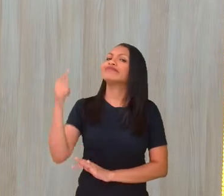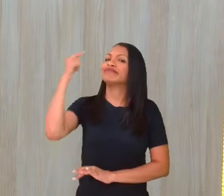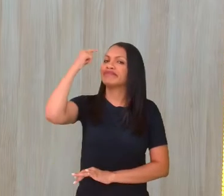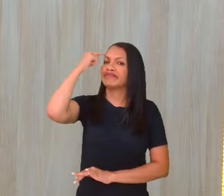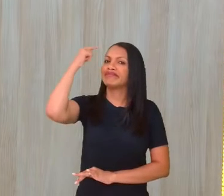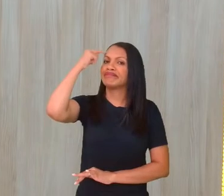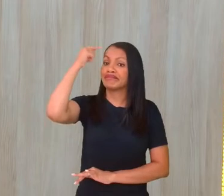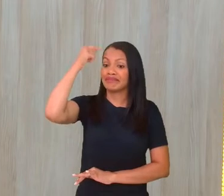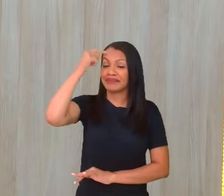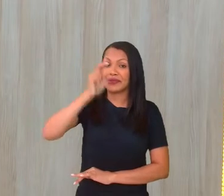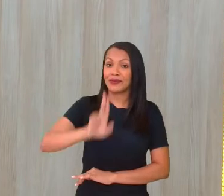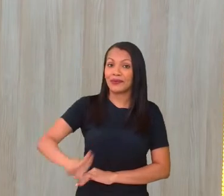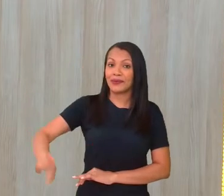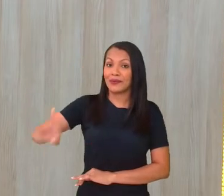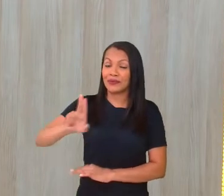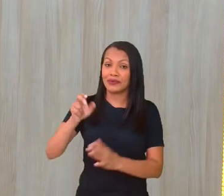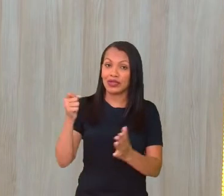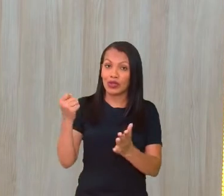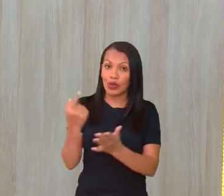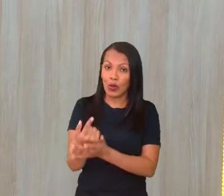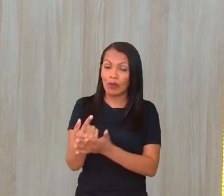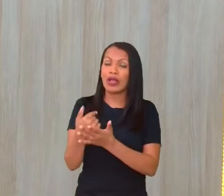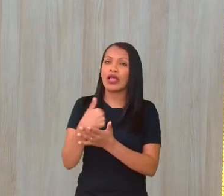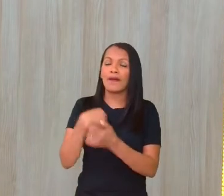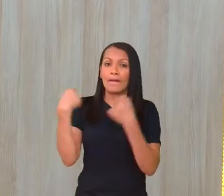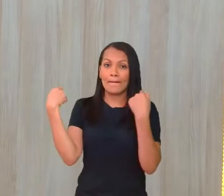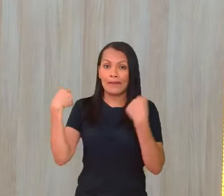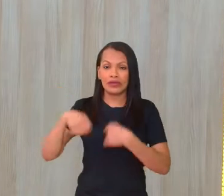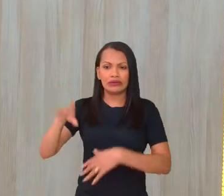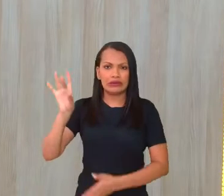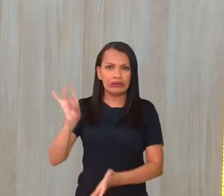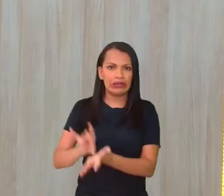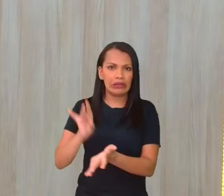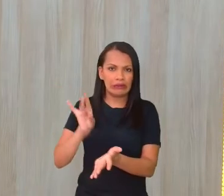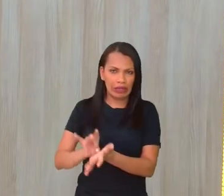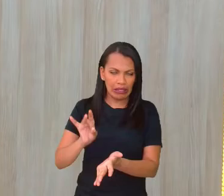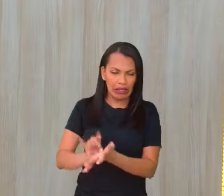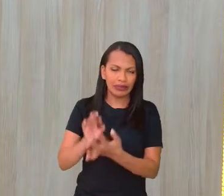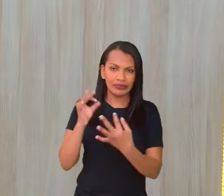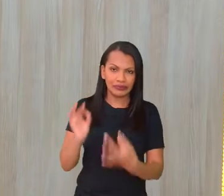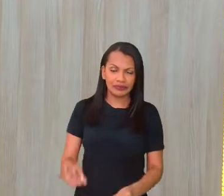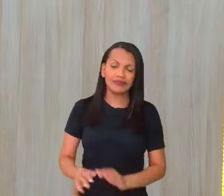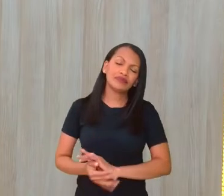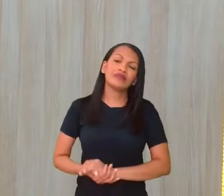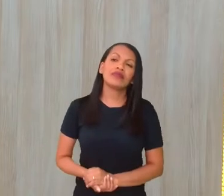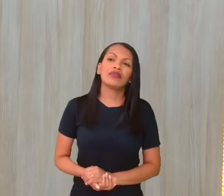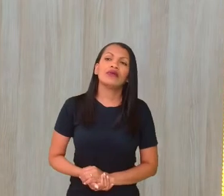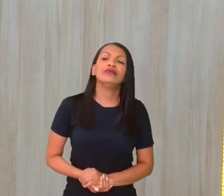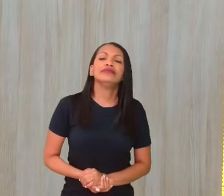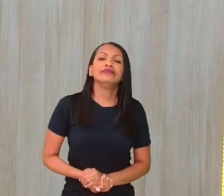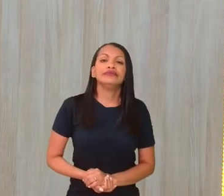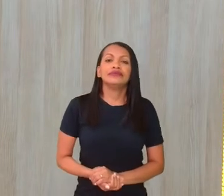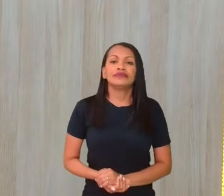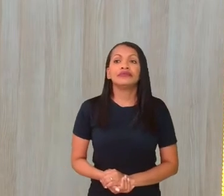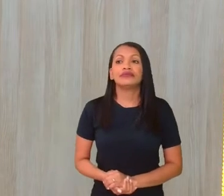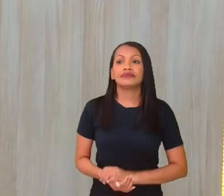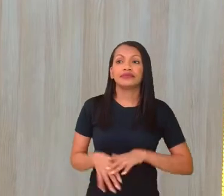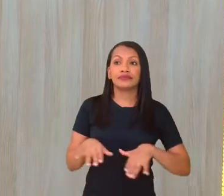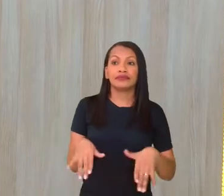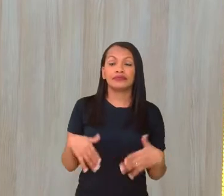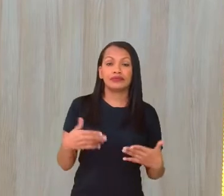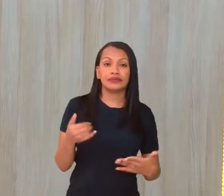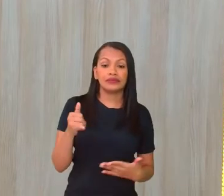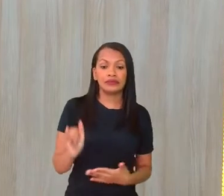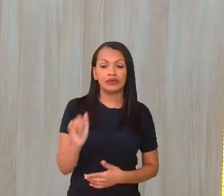Terra vai ficar em 1,5 grau. Aí diz, se parcialmente, então vai ficar entre 2 e 3 graus. E